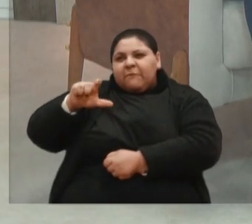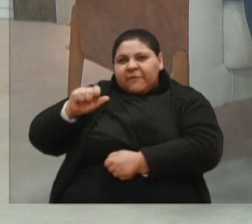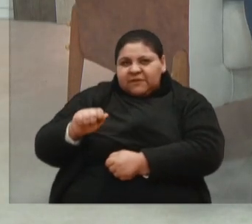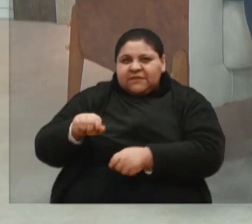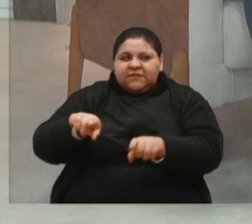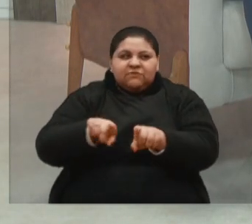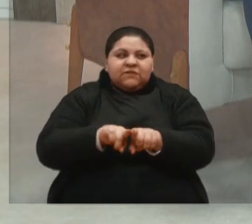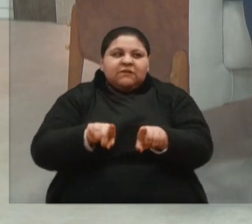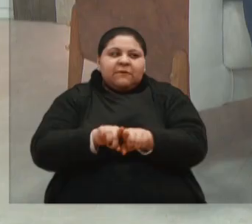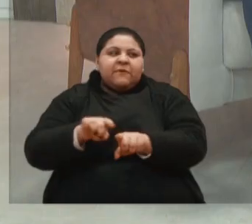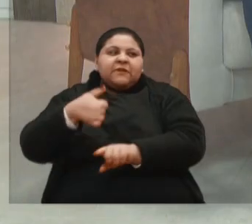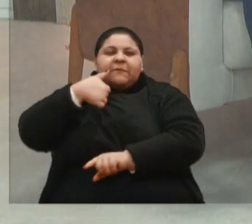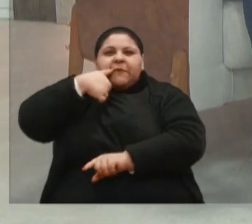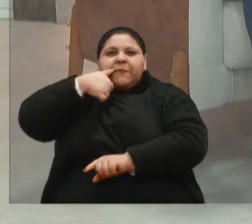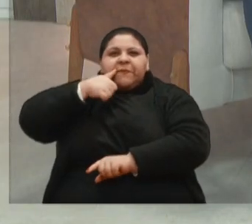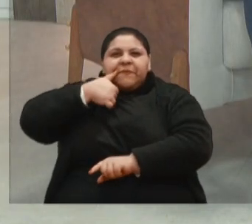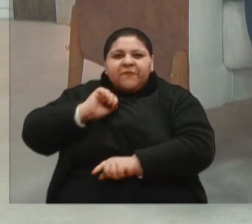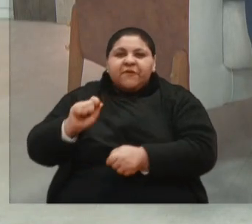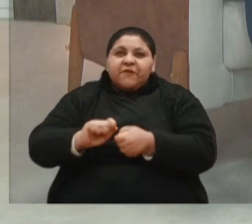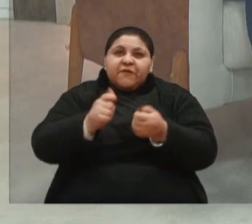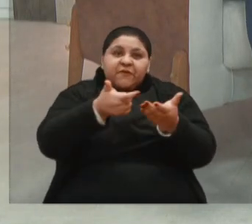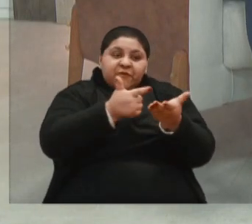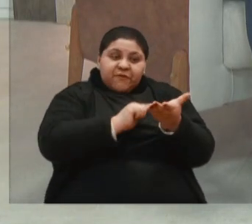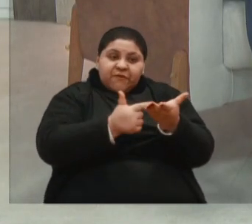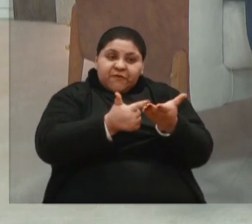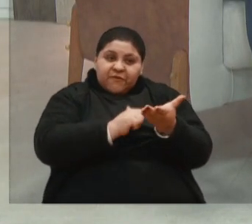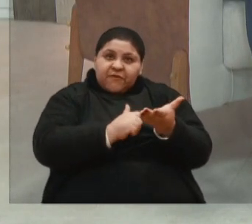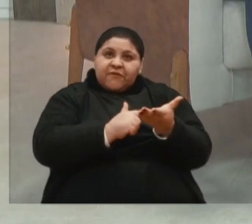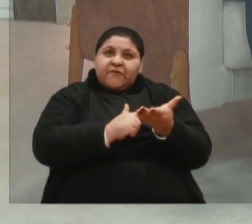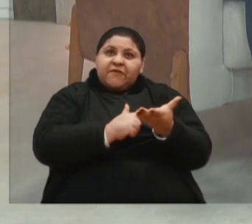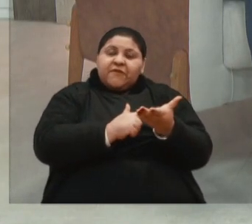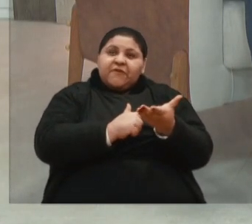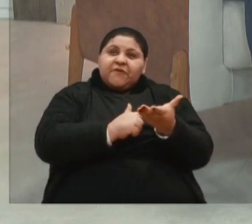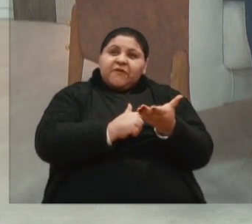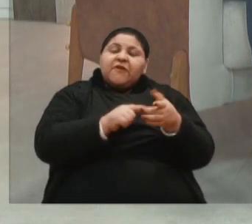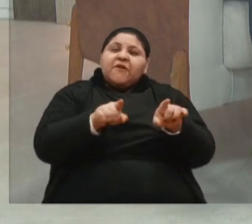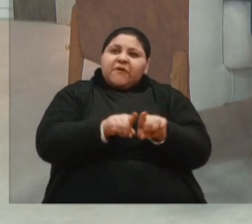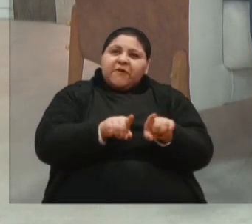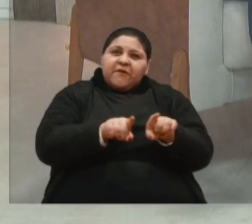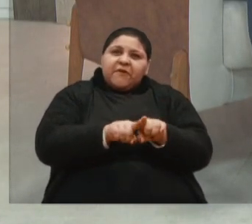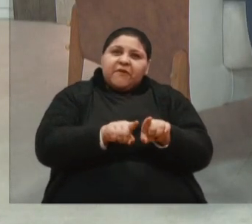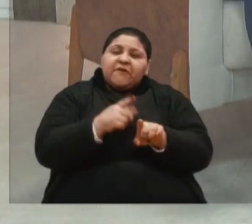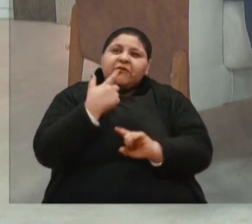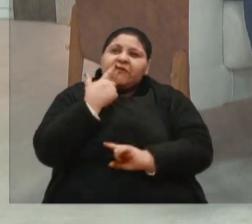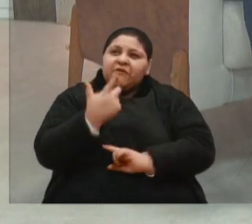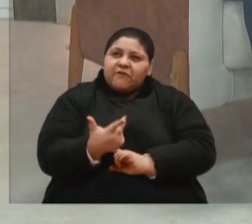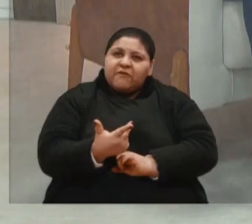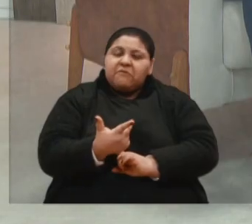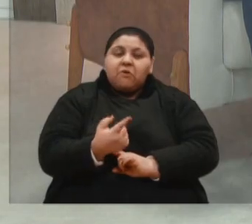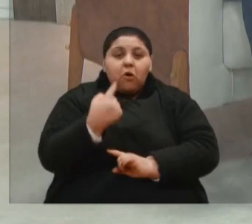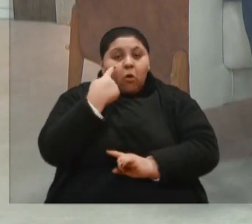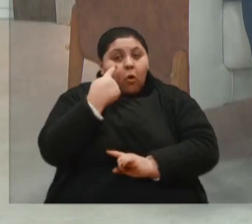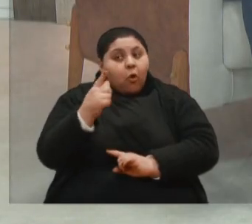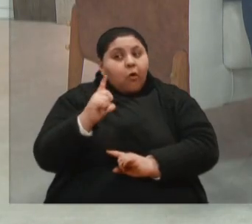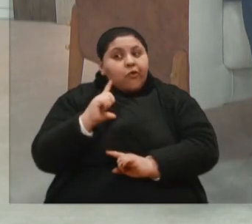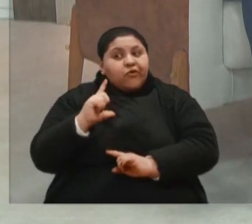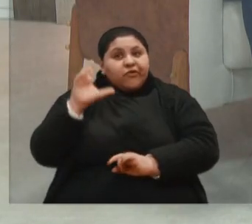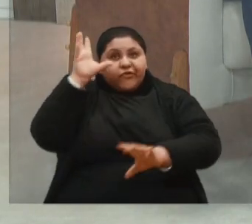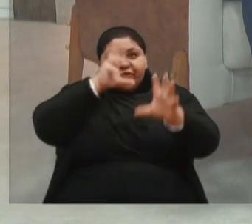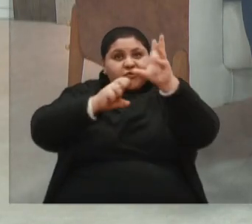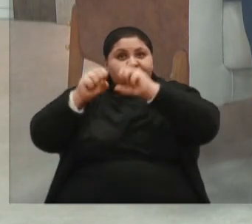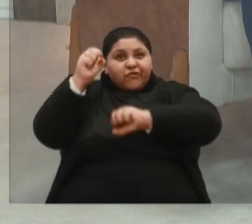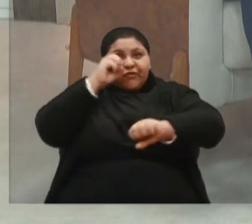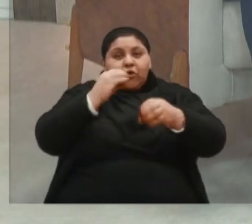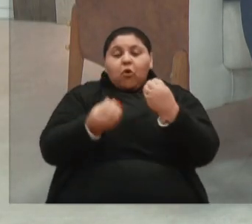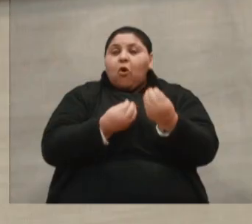Paula Iores. Sim. Ela fez um livro, e ela é a ex-vice-prefeita, mas ela também foi prefeita em exercício, e ela falava, olha,